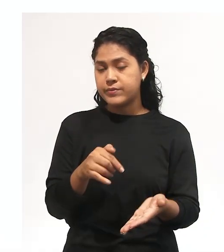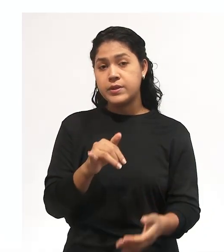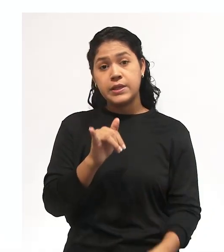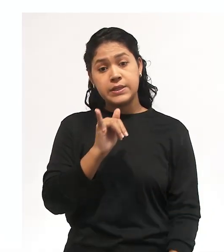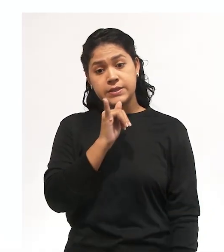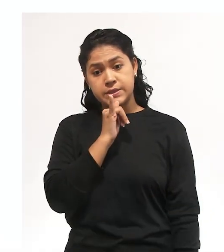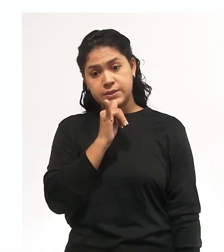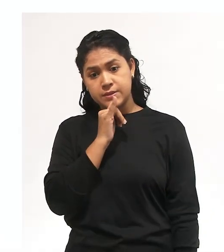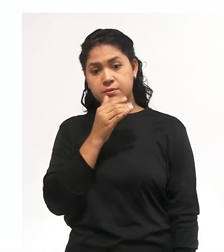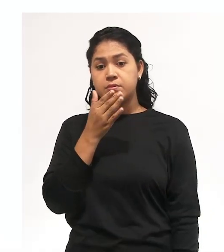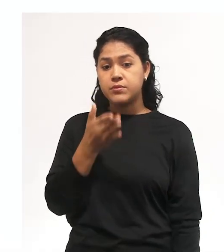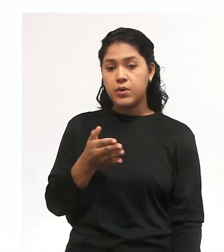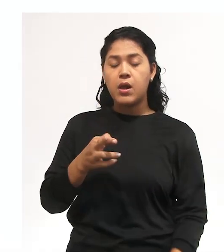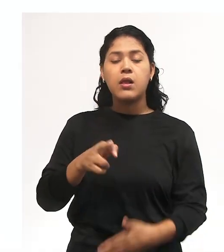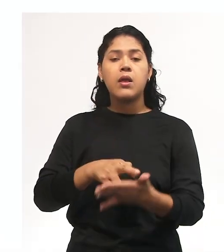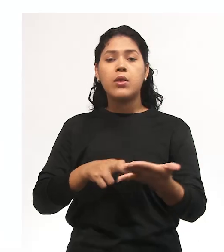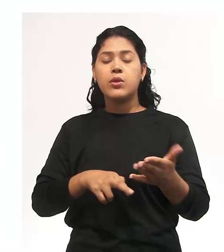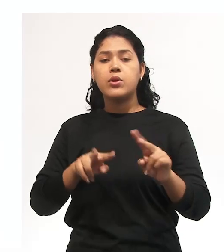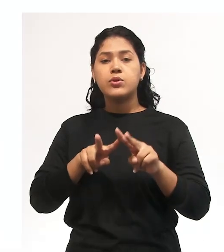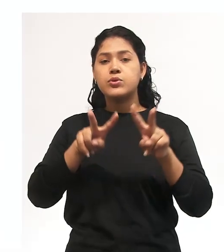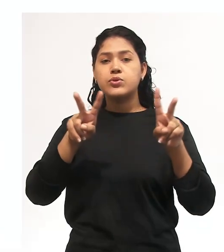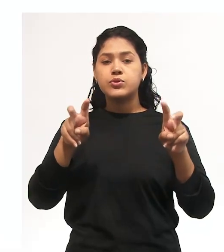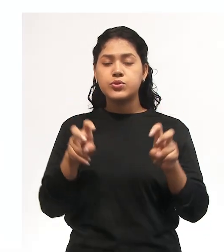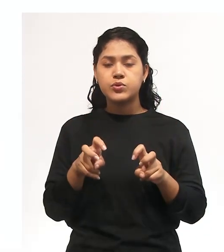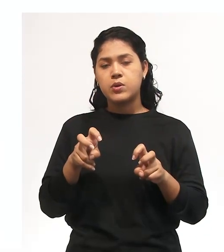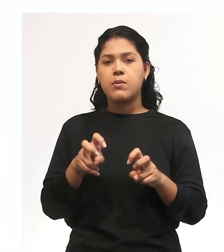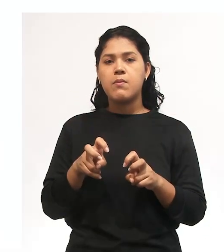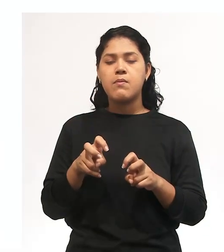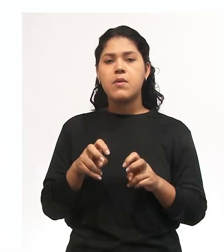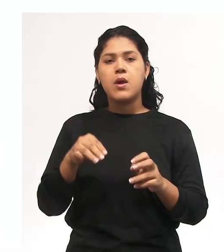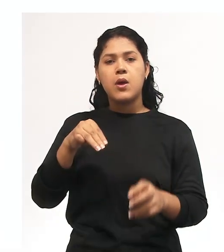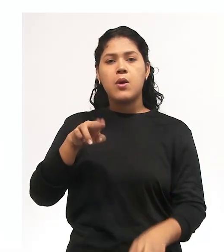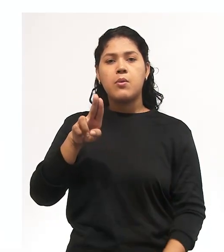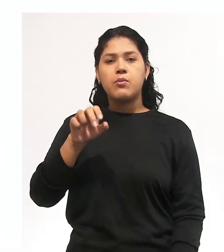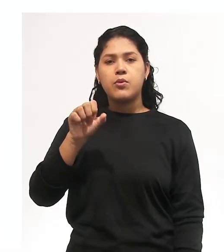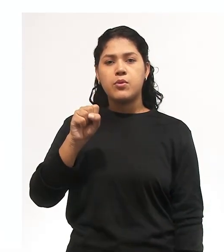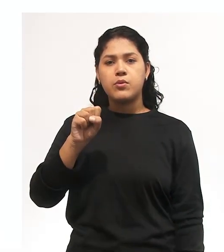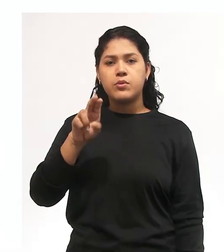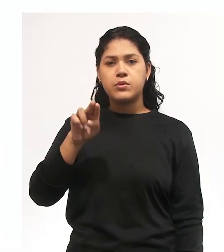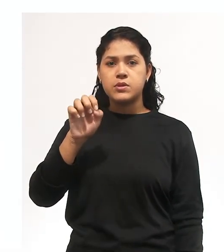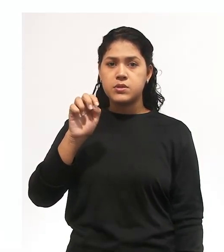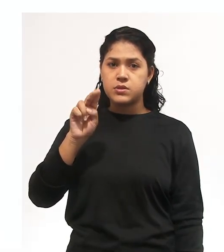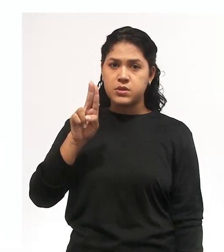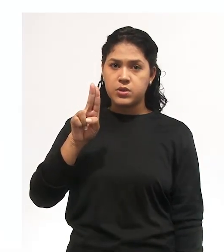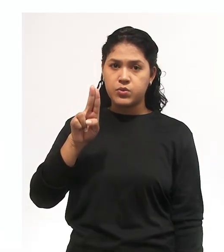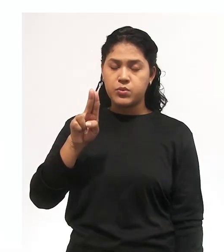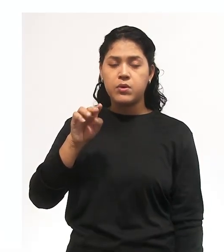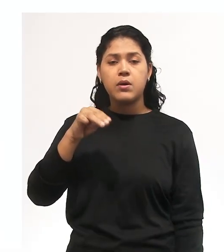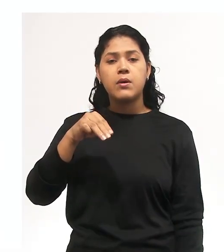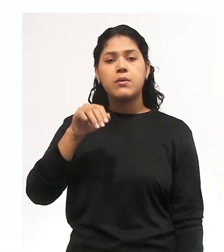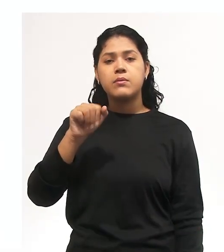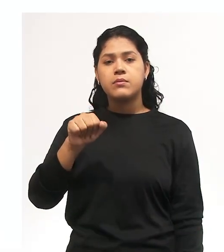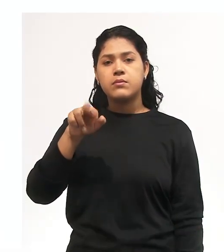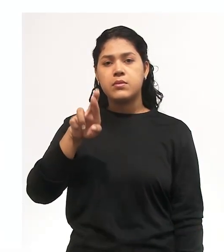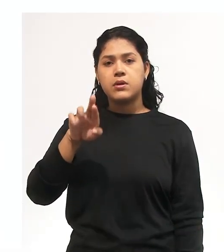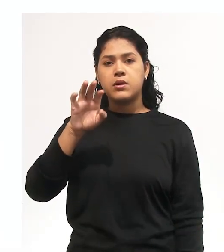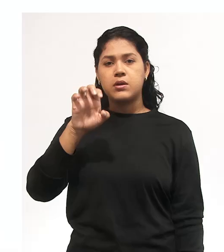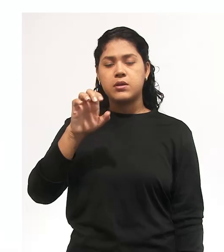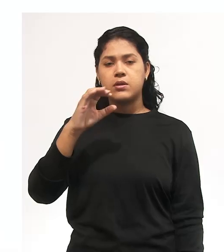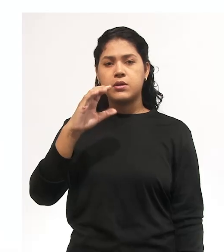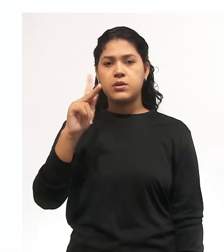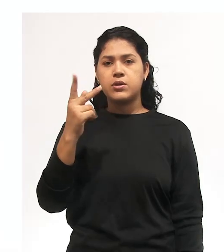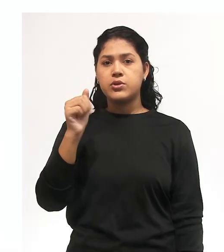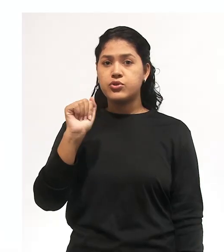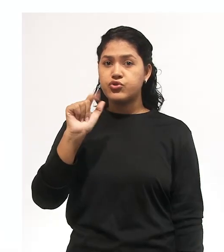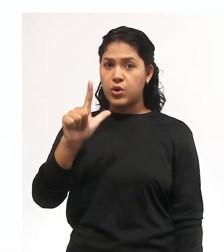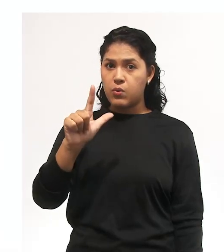Museu Marechal Rondon, eu estabeleço um roteiro de observação e os meus alunos vão tomar nota. Então, quando